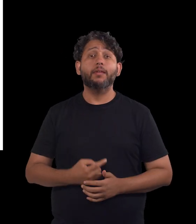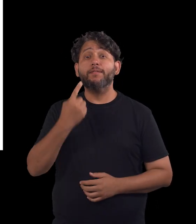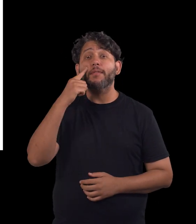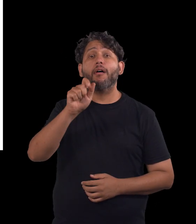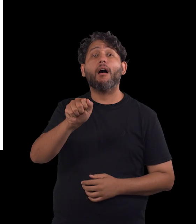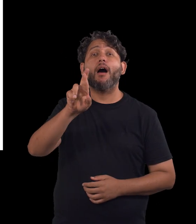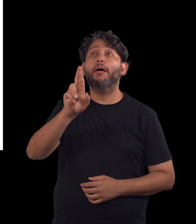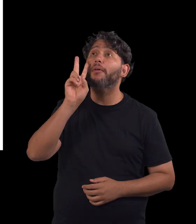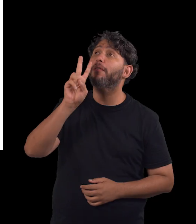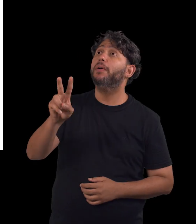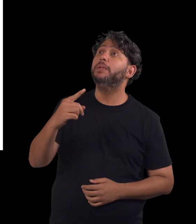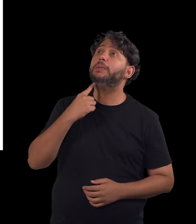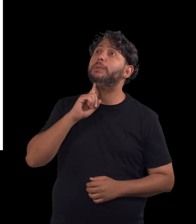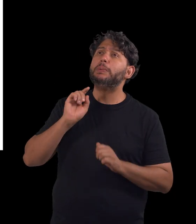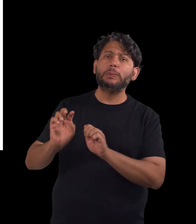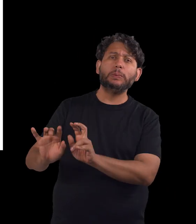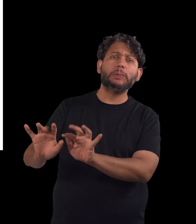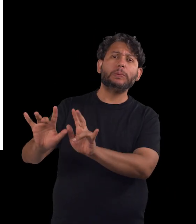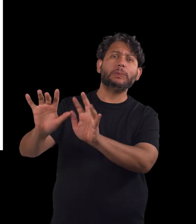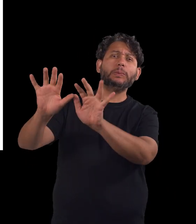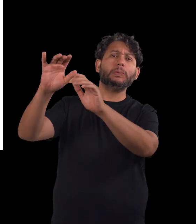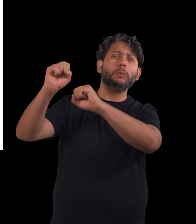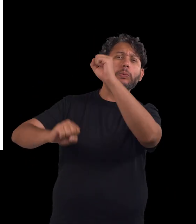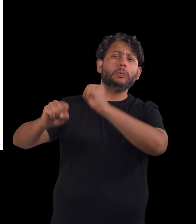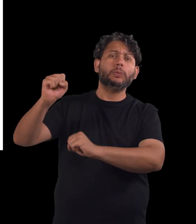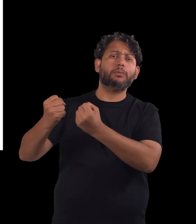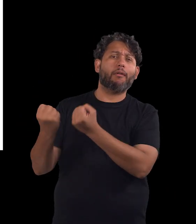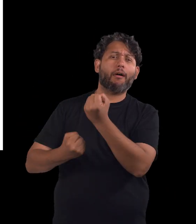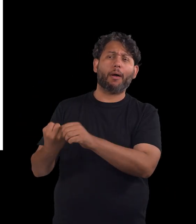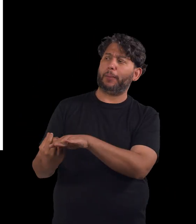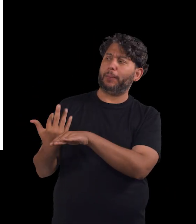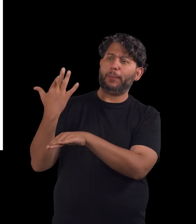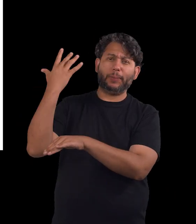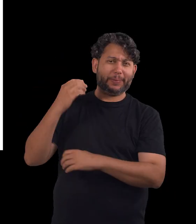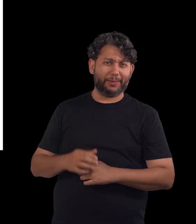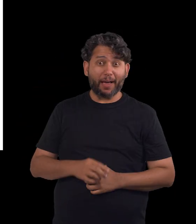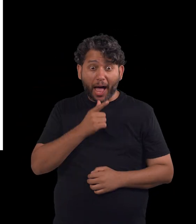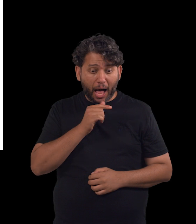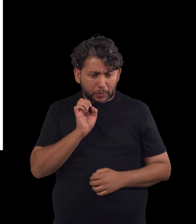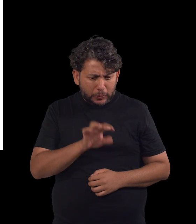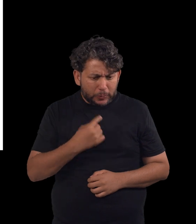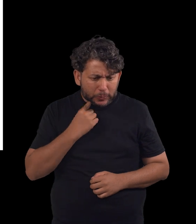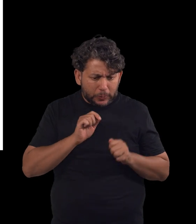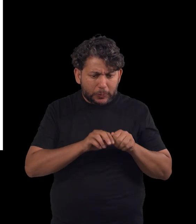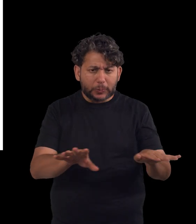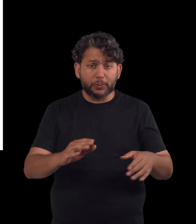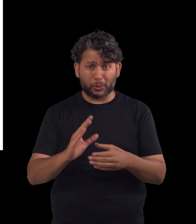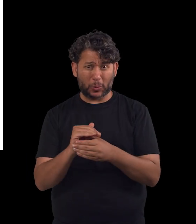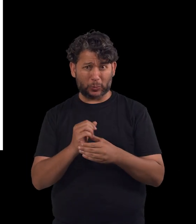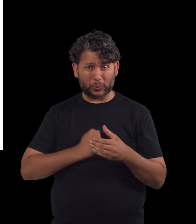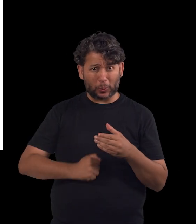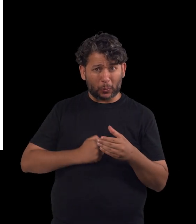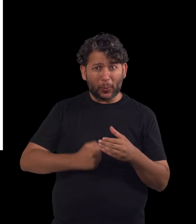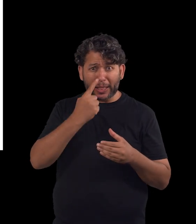Na poluição do ar, pela emissão excessiva de gases de indústrias e veículos, na contaminação das águas, quando